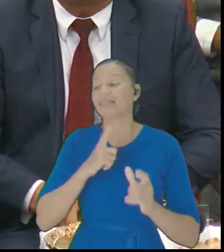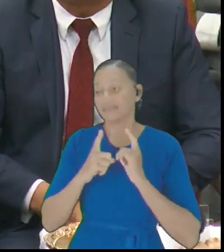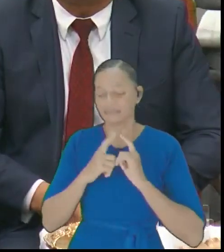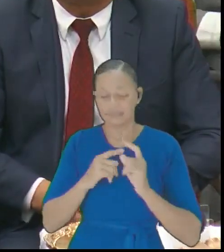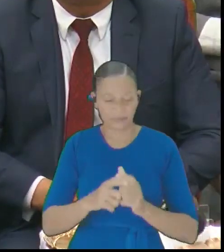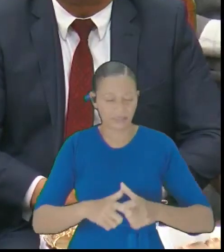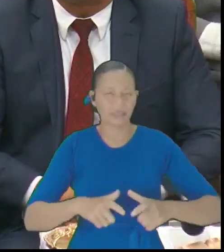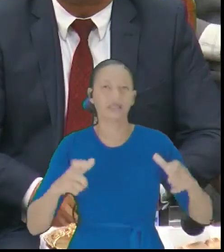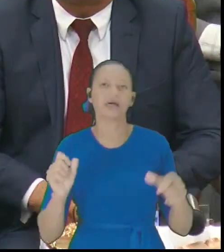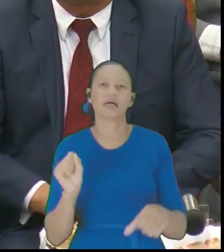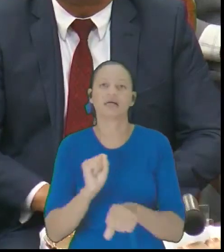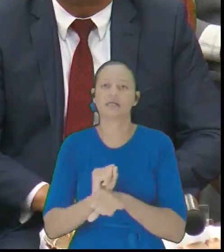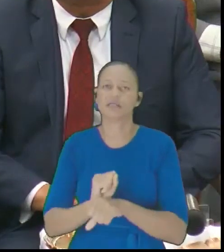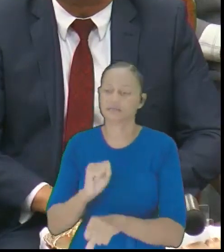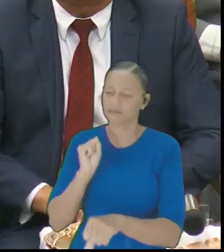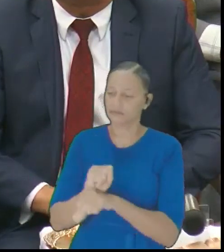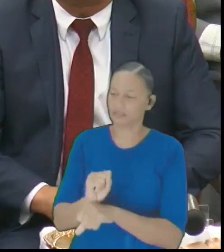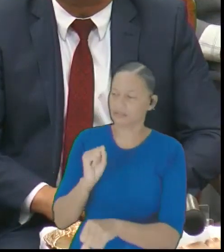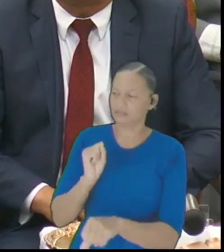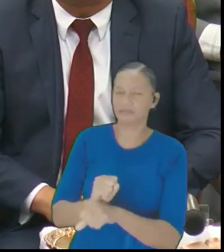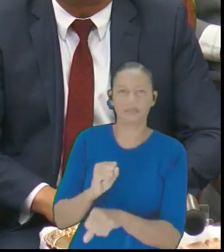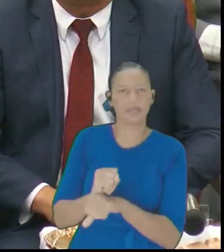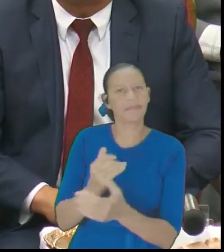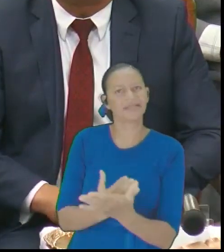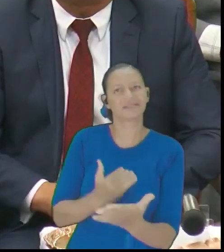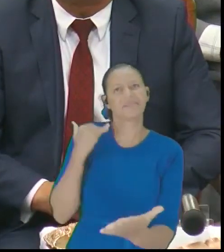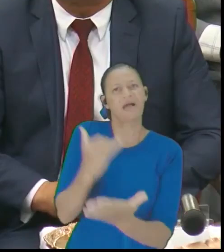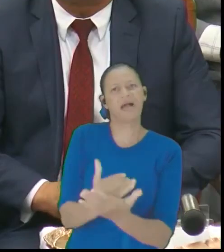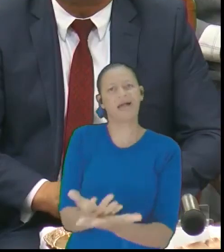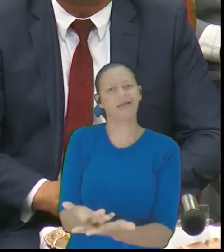que espera mais do que deveria esperar.